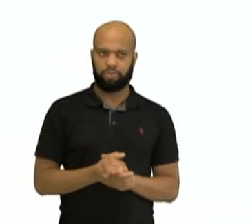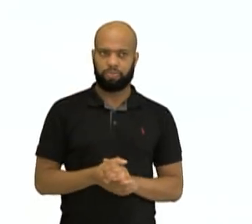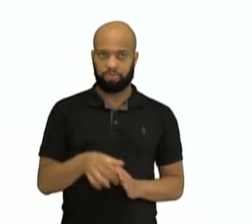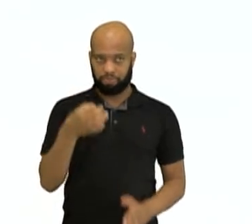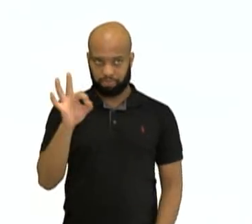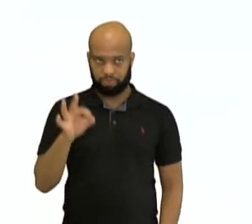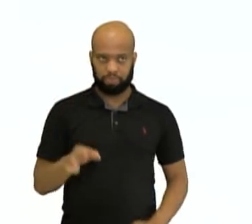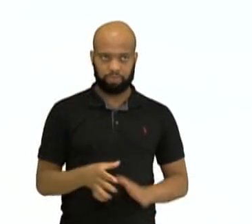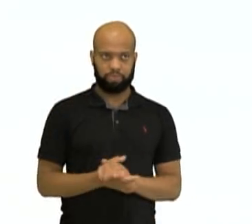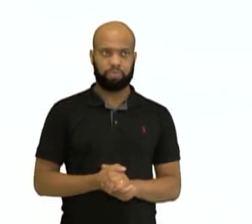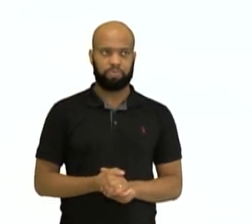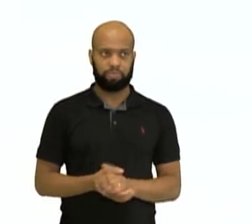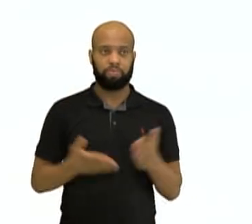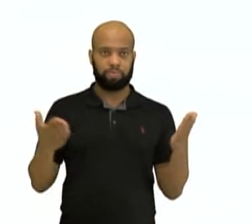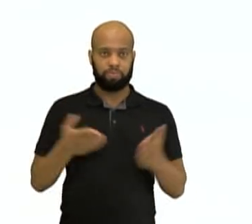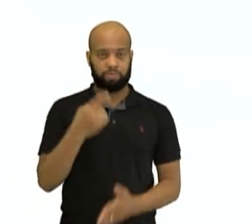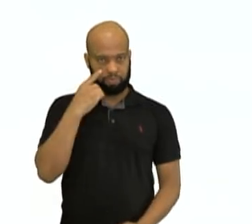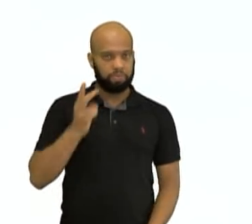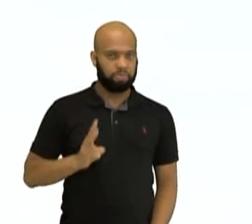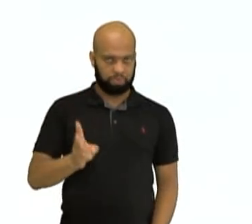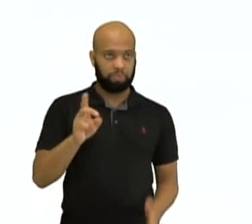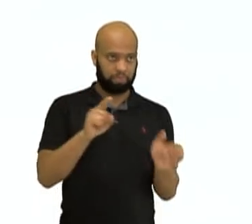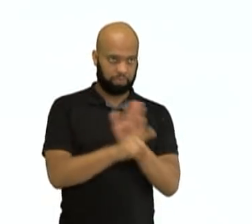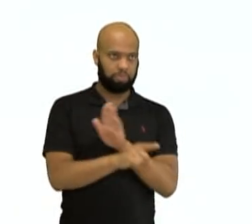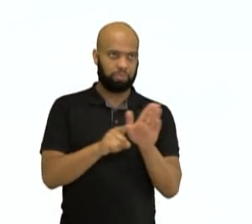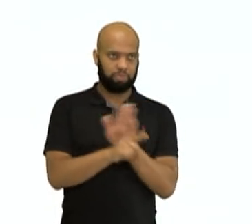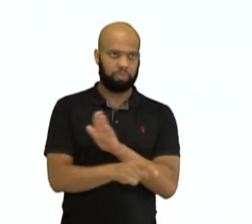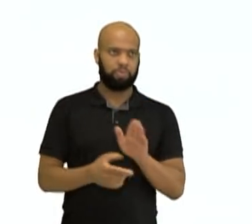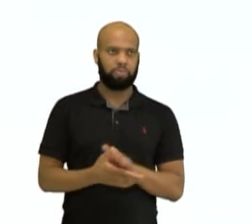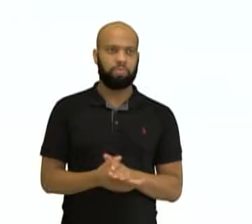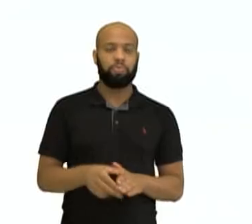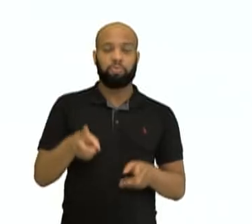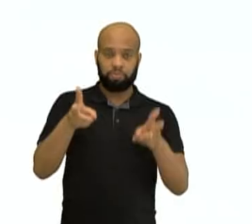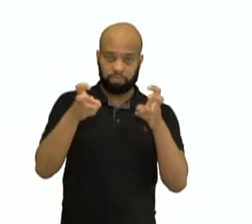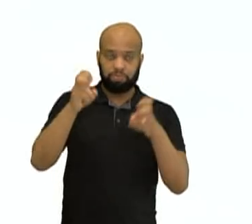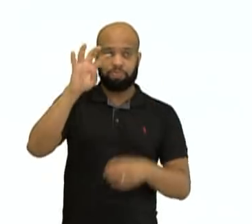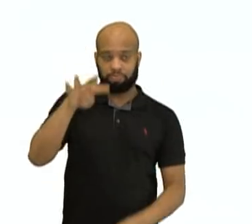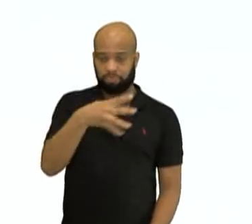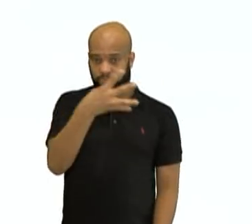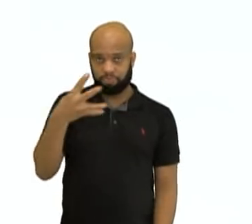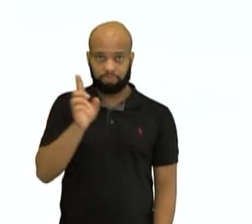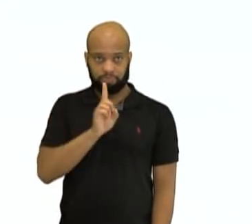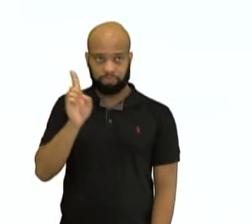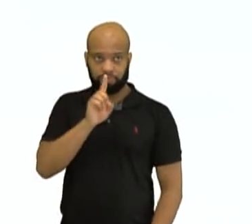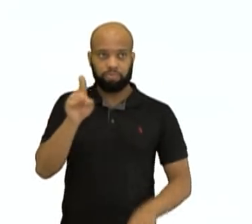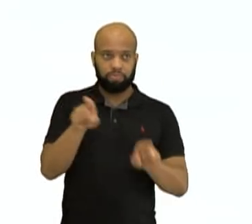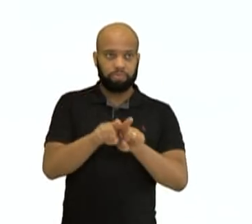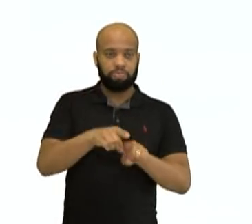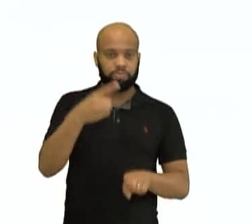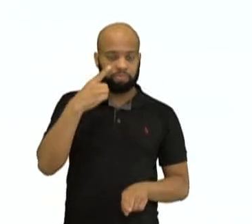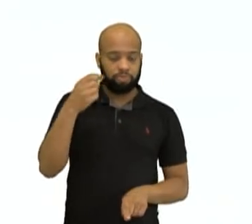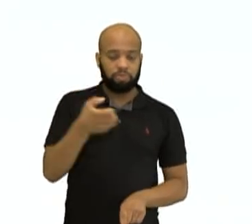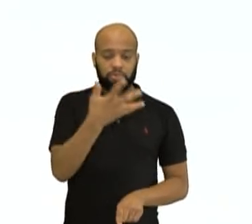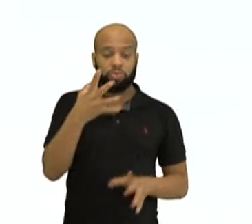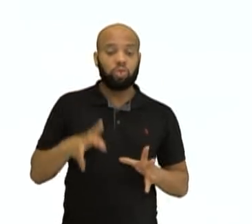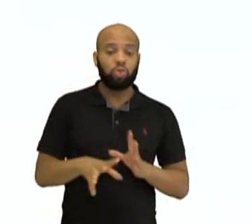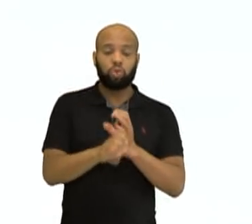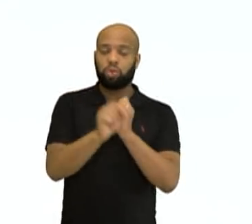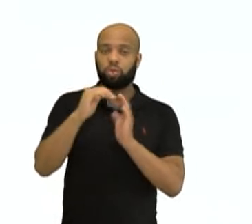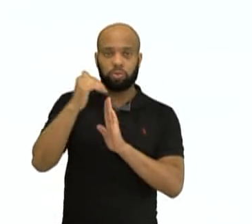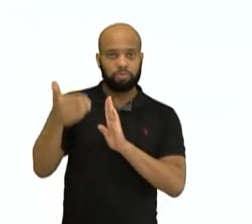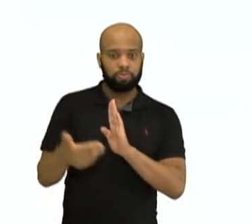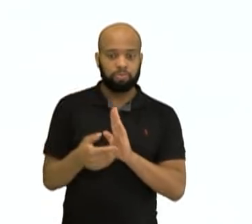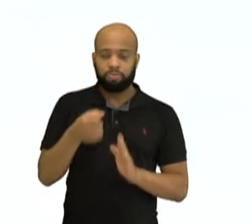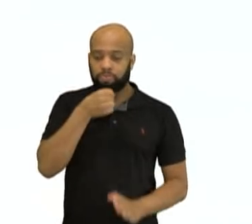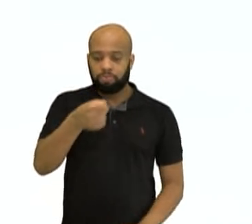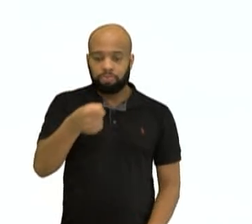Certo? Agora vamos ver a continuação. Observando a tabela e considerando o total de entrevistados, escreva a